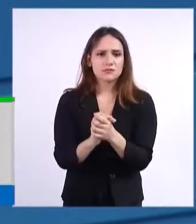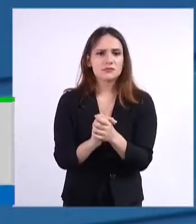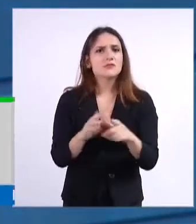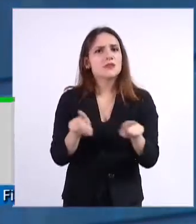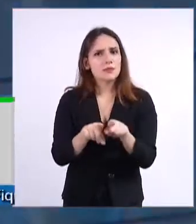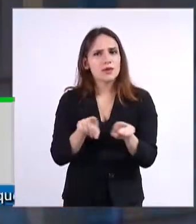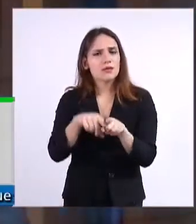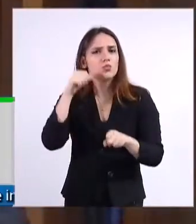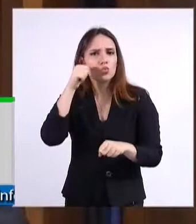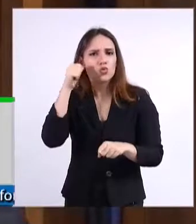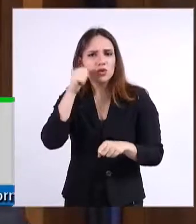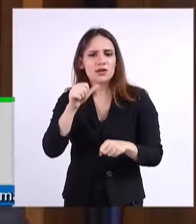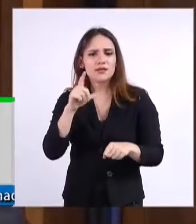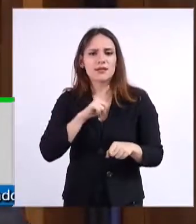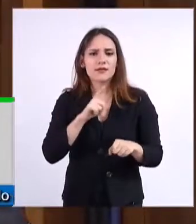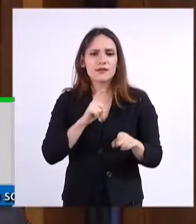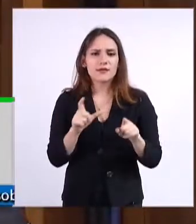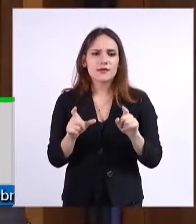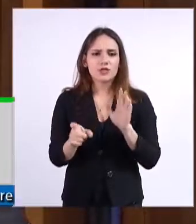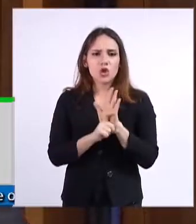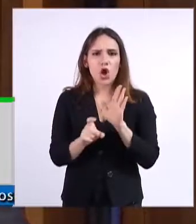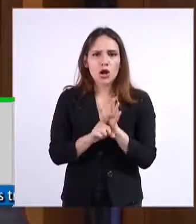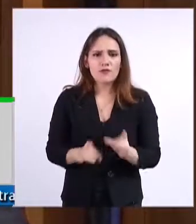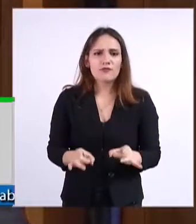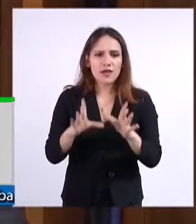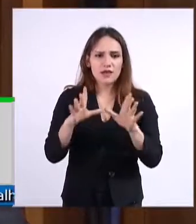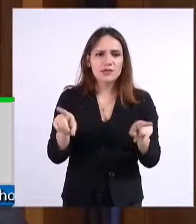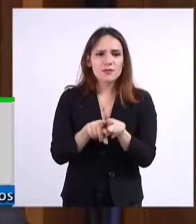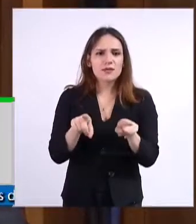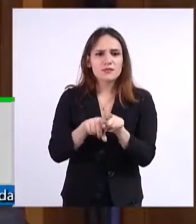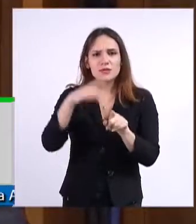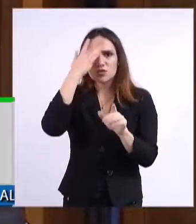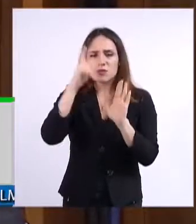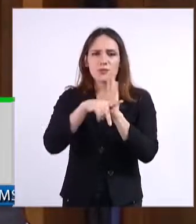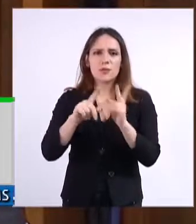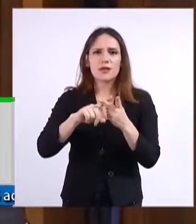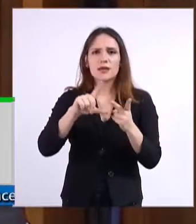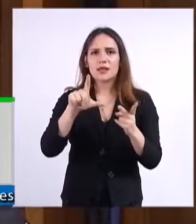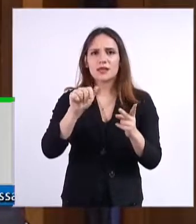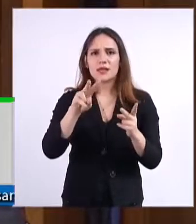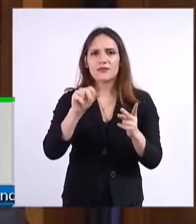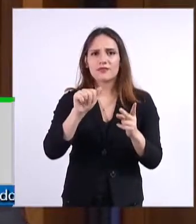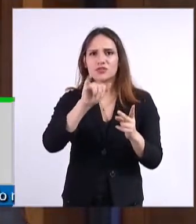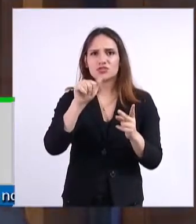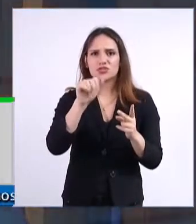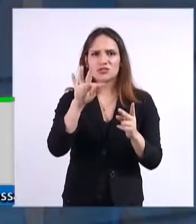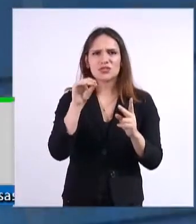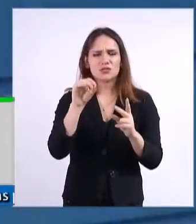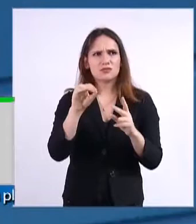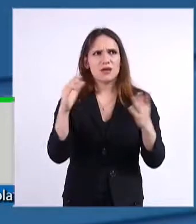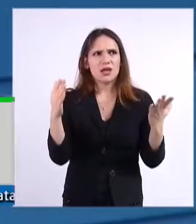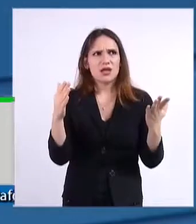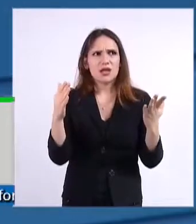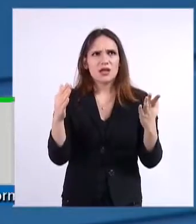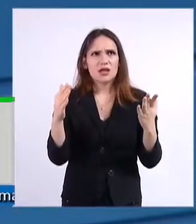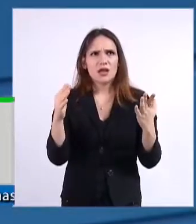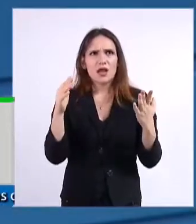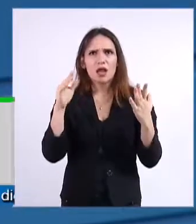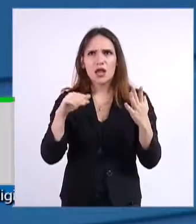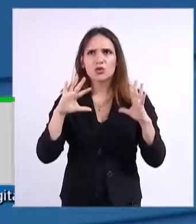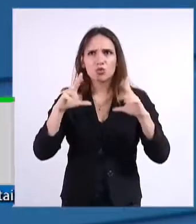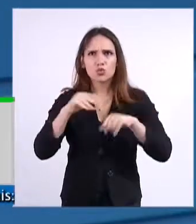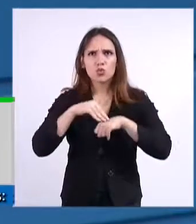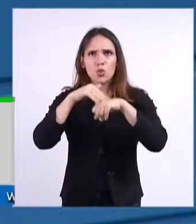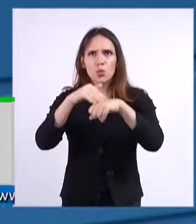e um outro envolvido na Lava Jato? Agora, o senhor já pensou aquelas pessoas que moravam no edifício